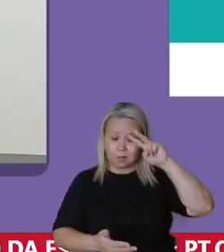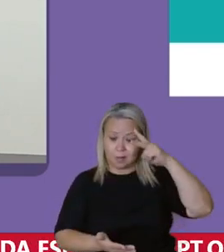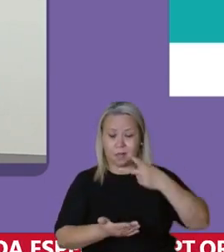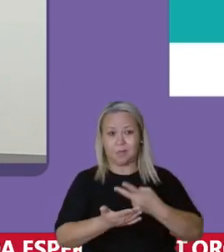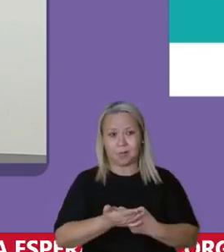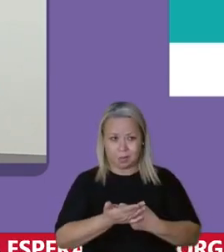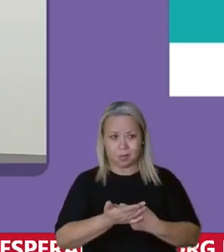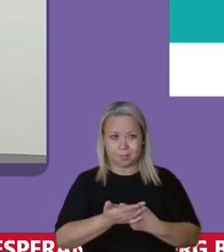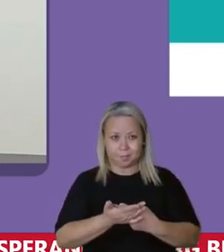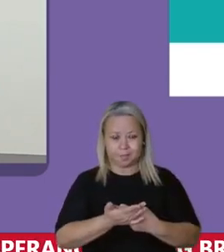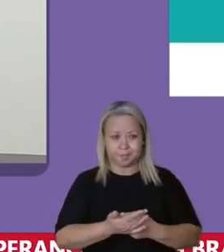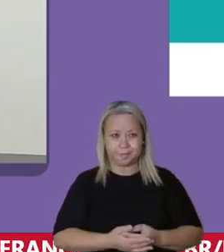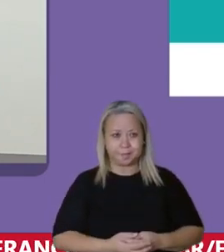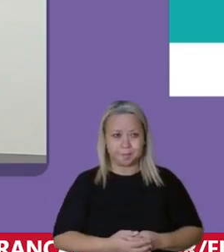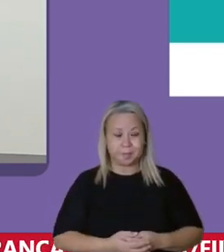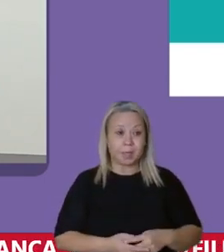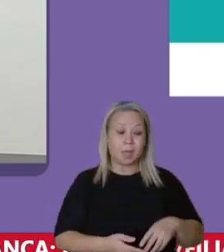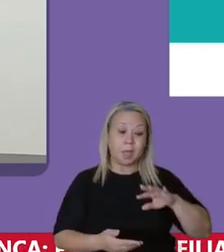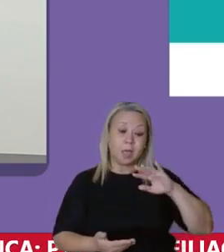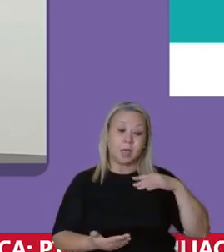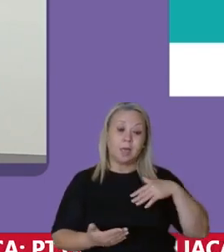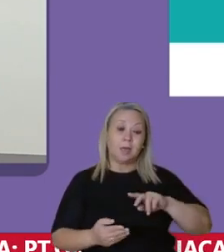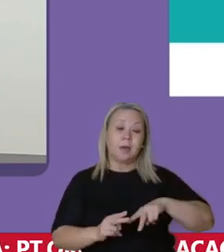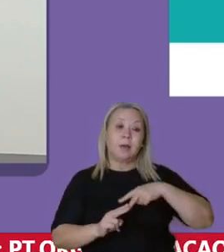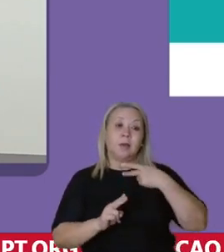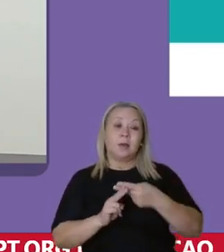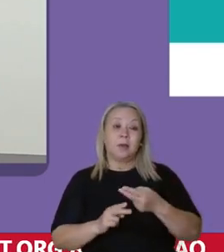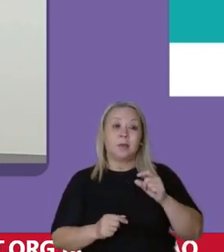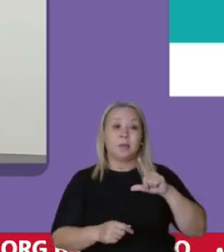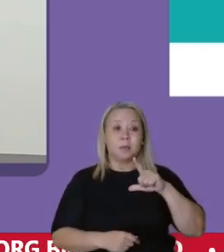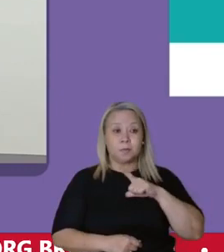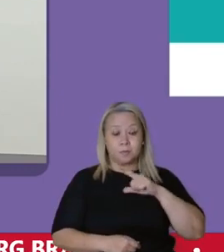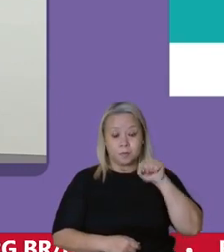invisibilizadas, né? Além disso, a gente também tem